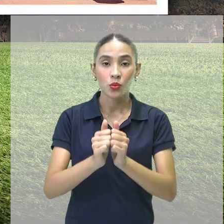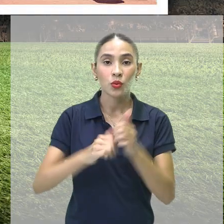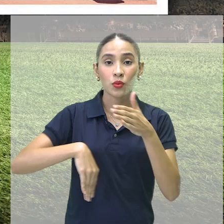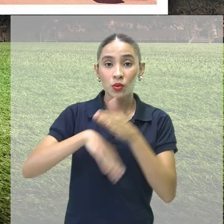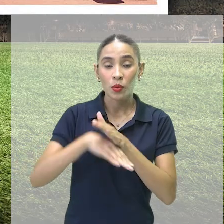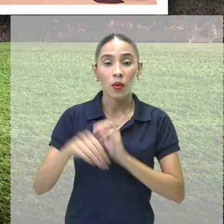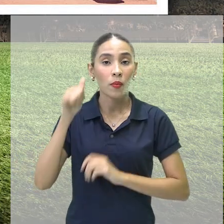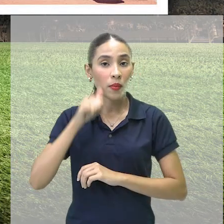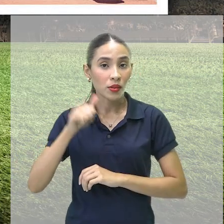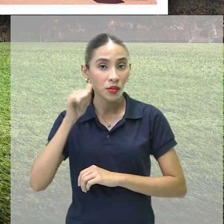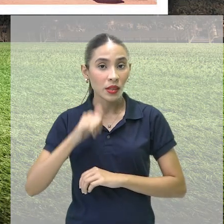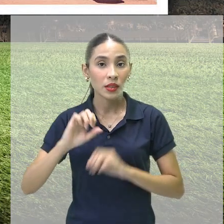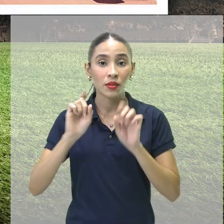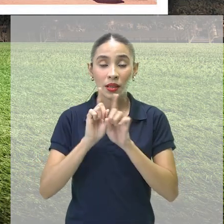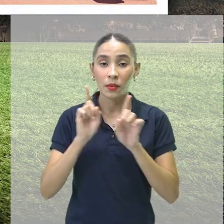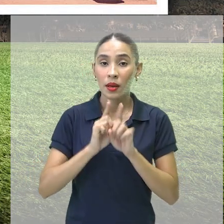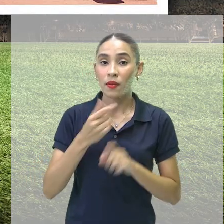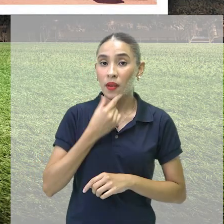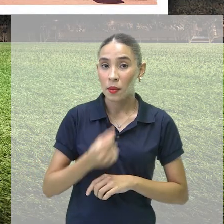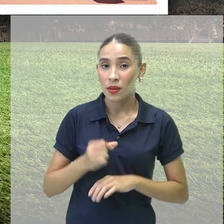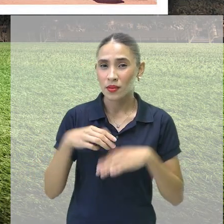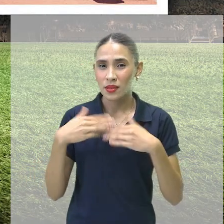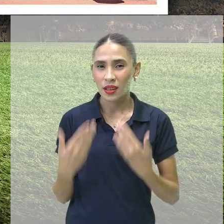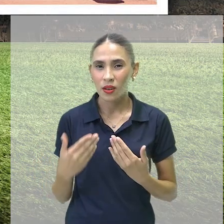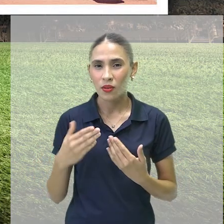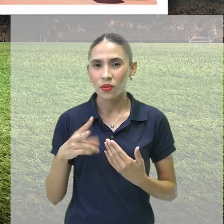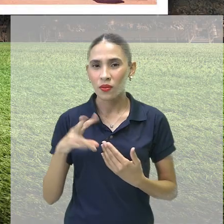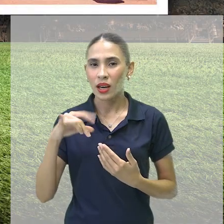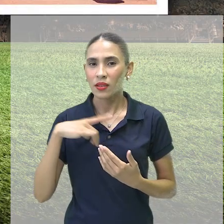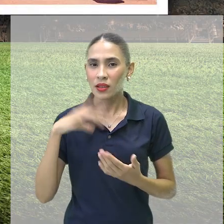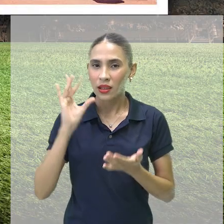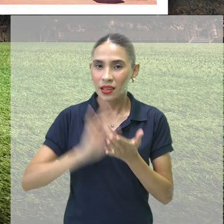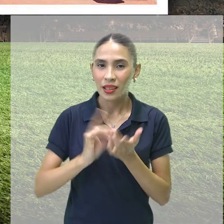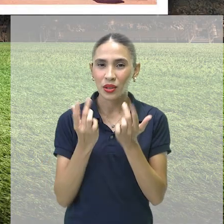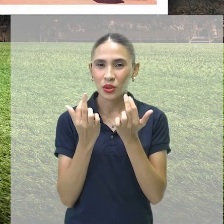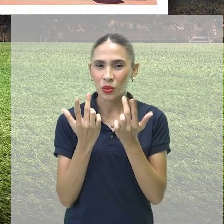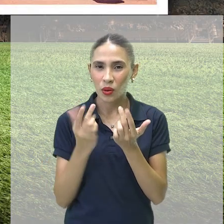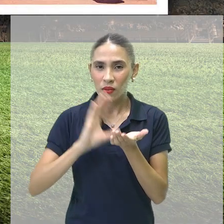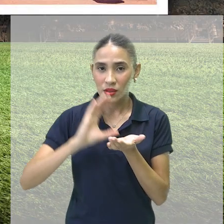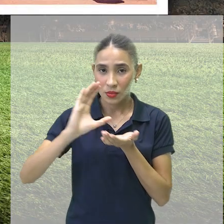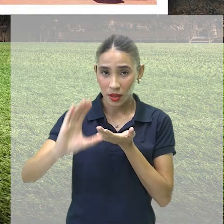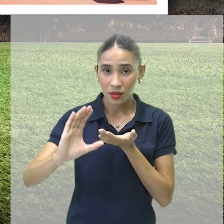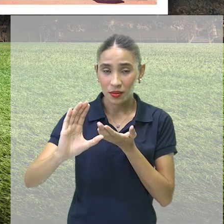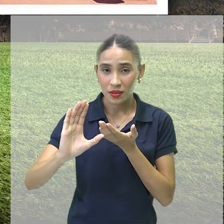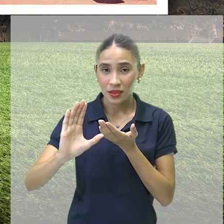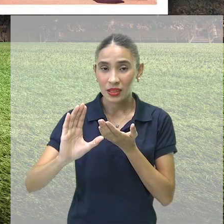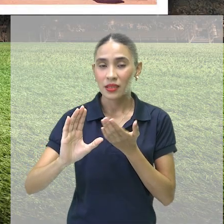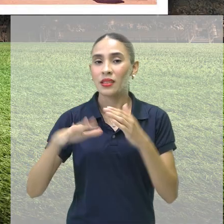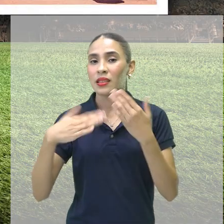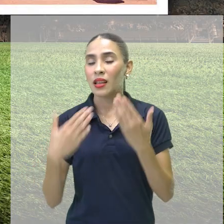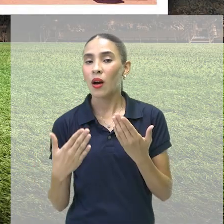e o futebol feminino. Será que eles recebem aí o mesmo investimento? Será que um atleta de alto nível no